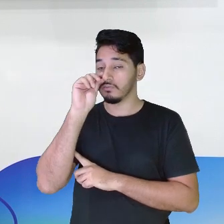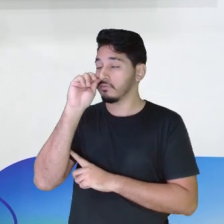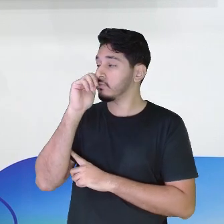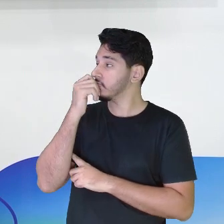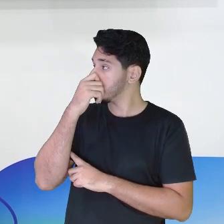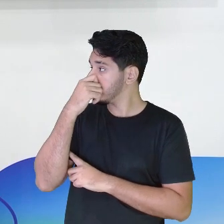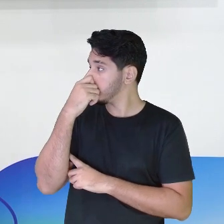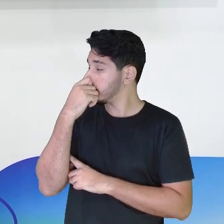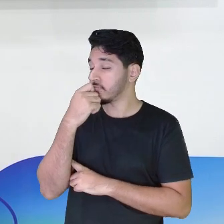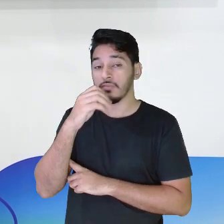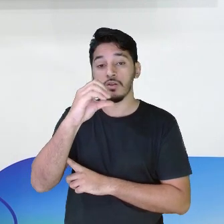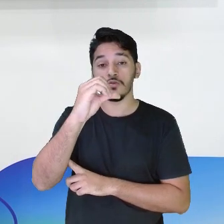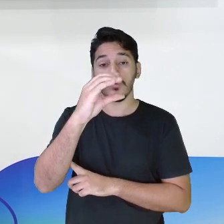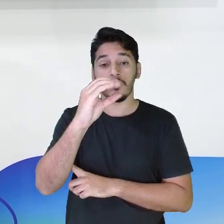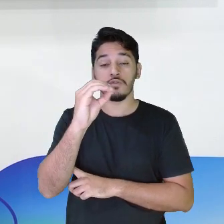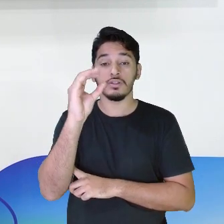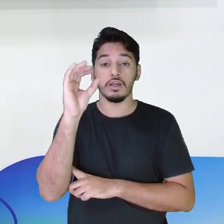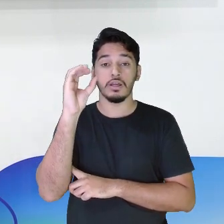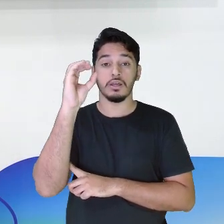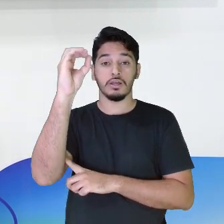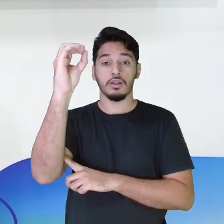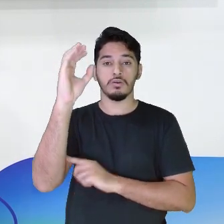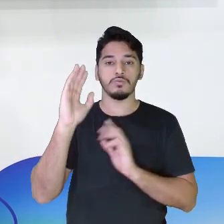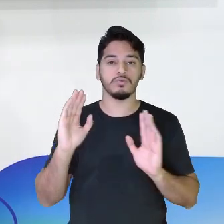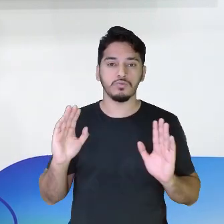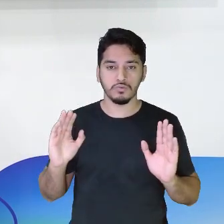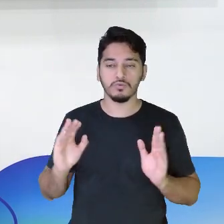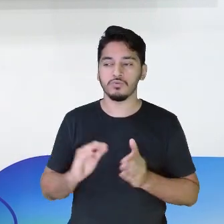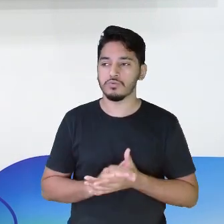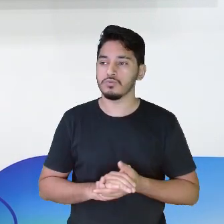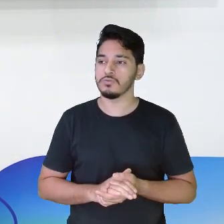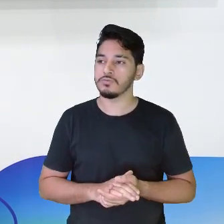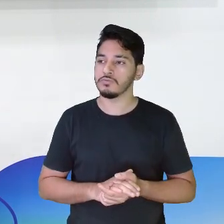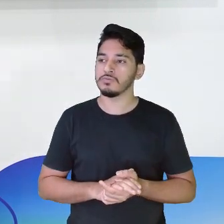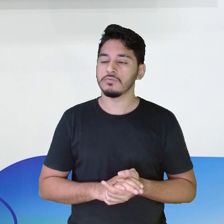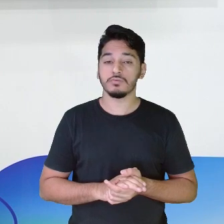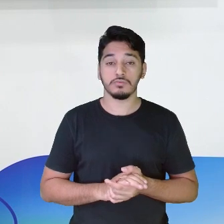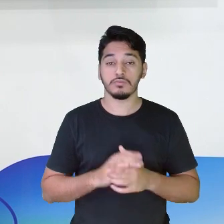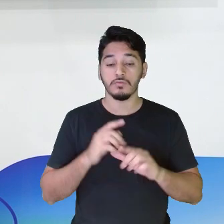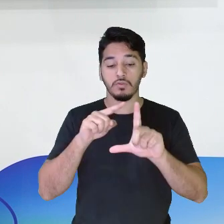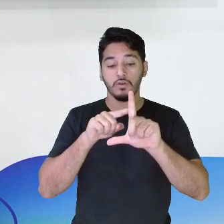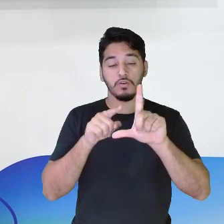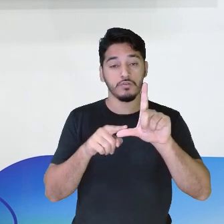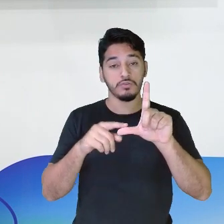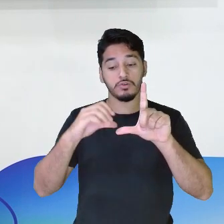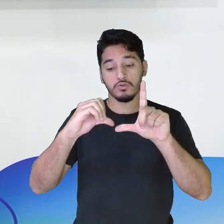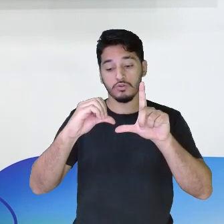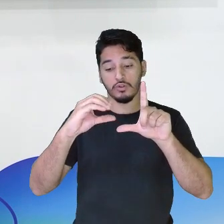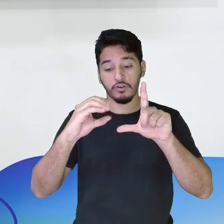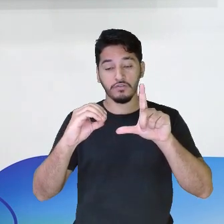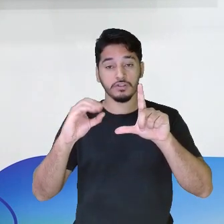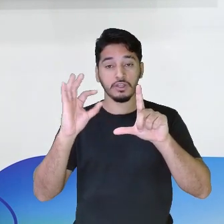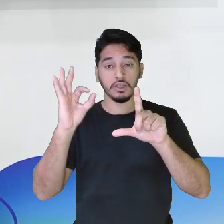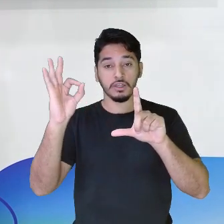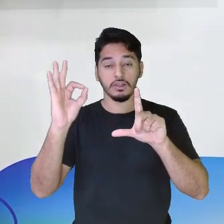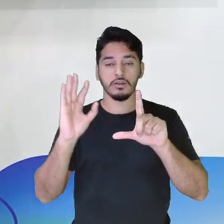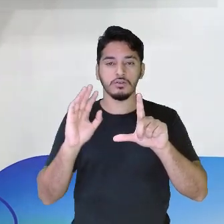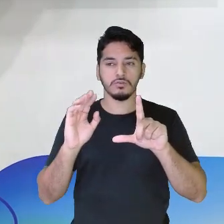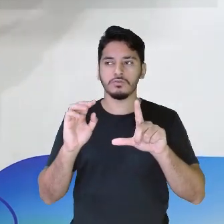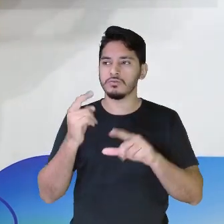de 90 graus. Beleza? Ângulo de 90 graus, uma